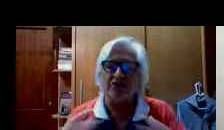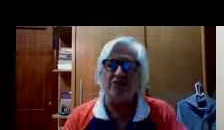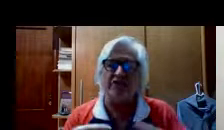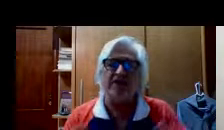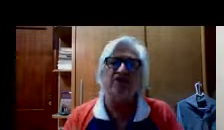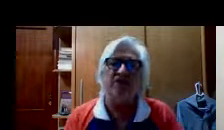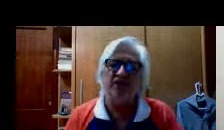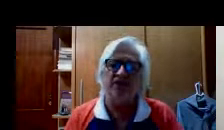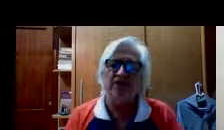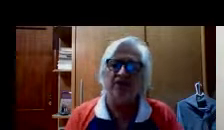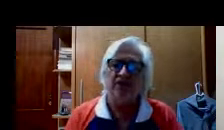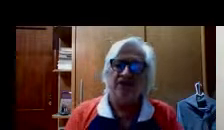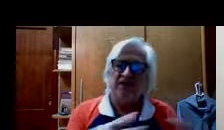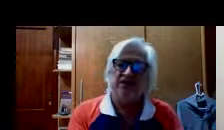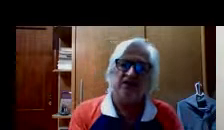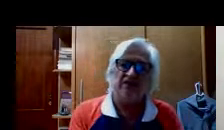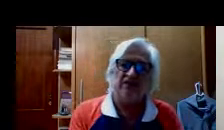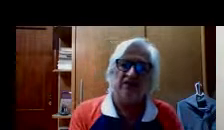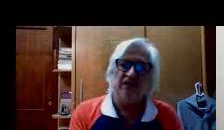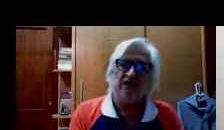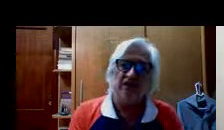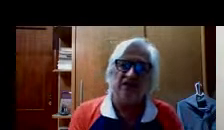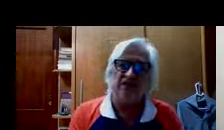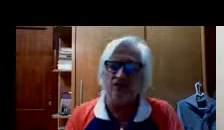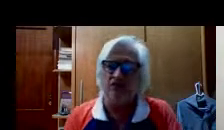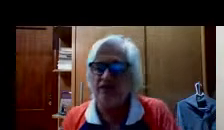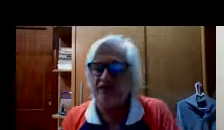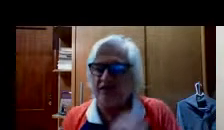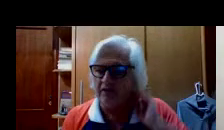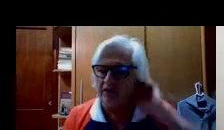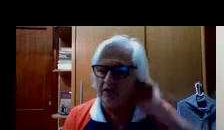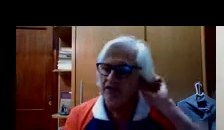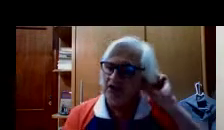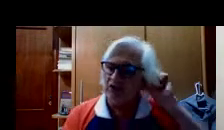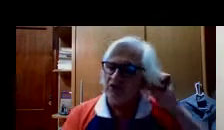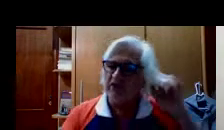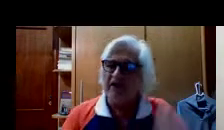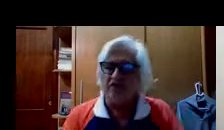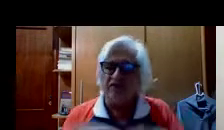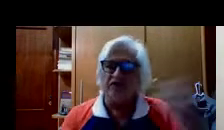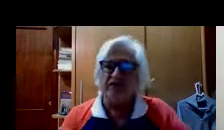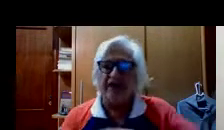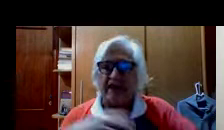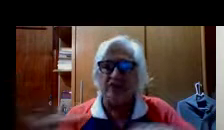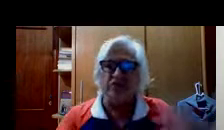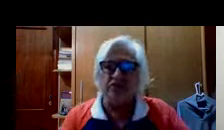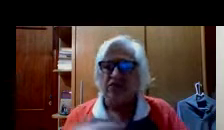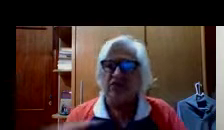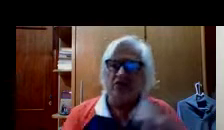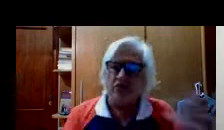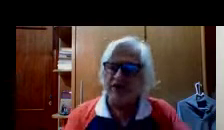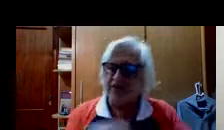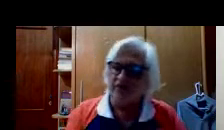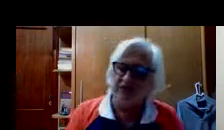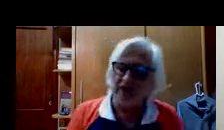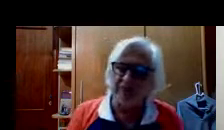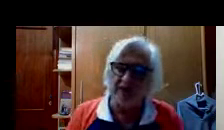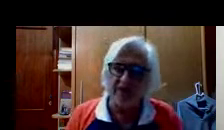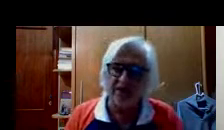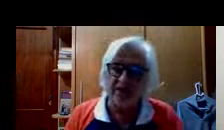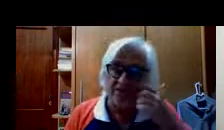Então, quando eu começo a meter energia nele, seja energia elétrica ou energia térmica, os elétrons ficam danados e